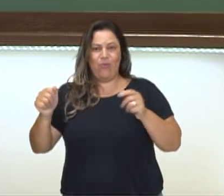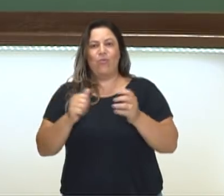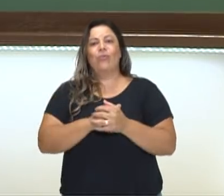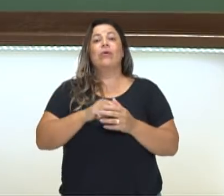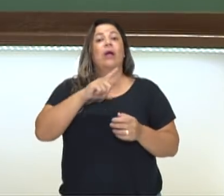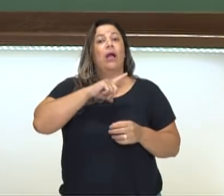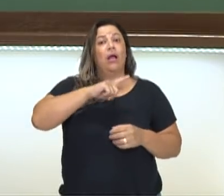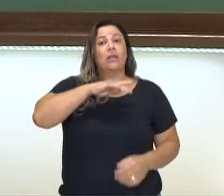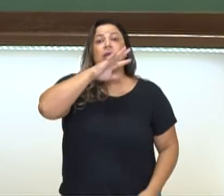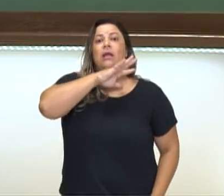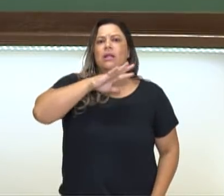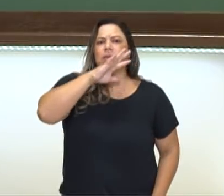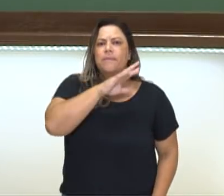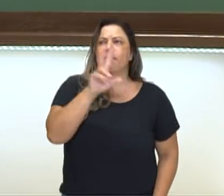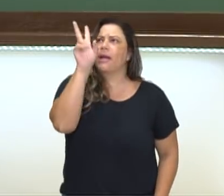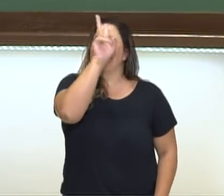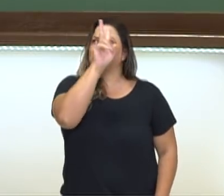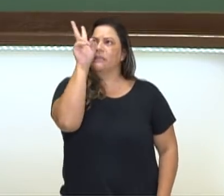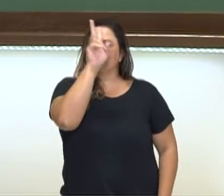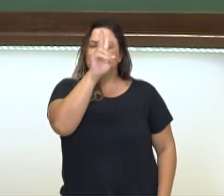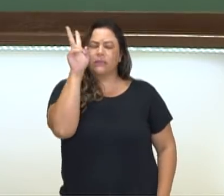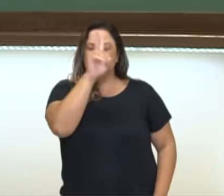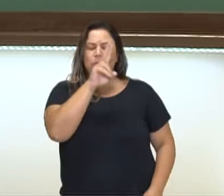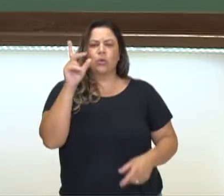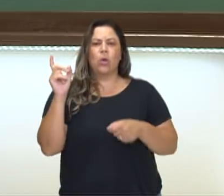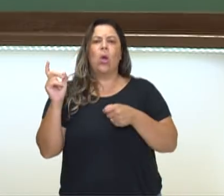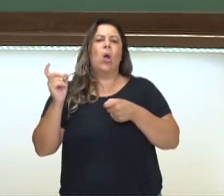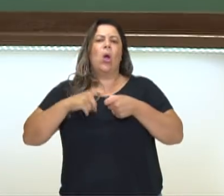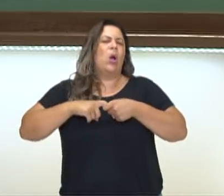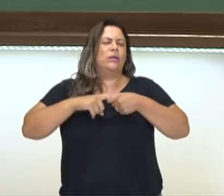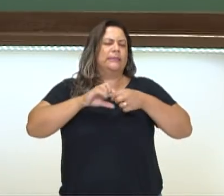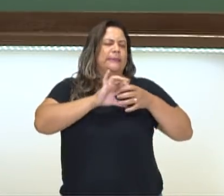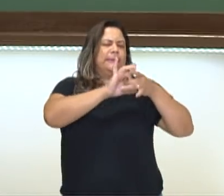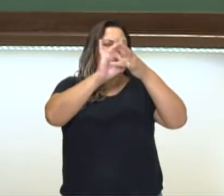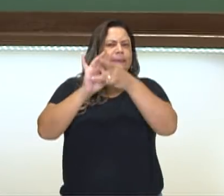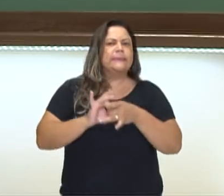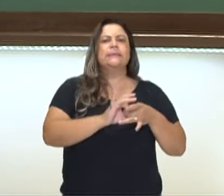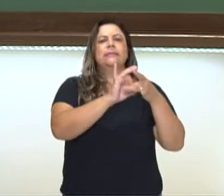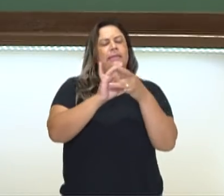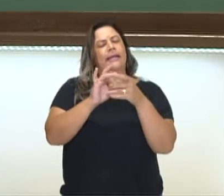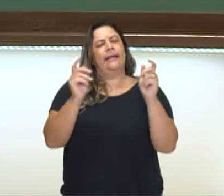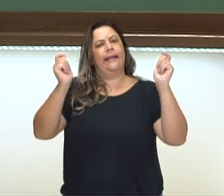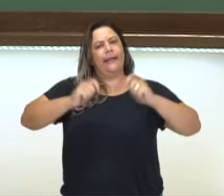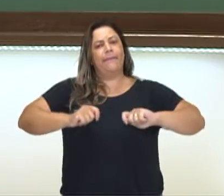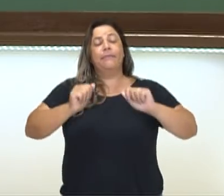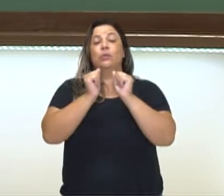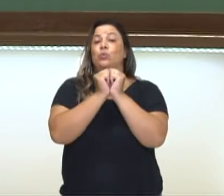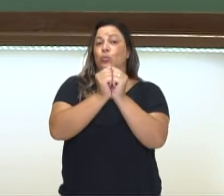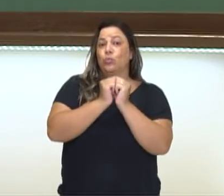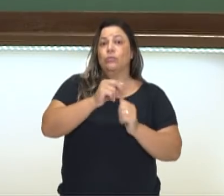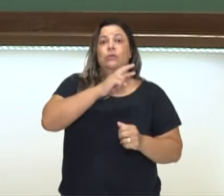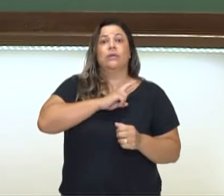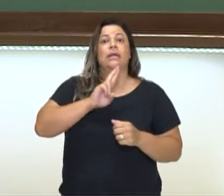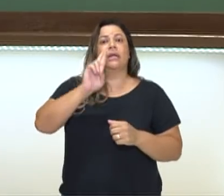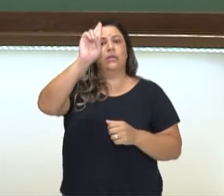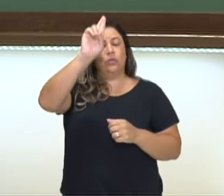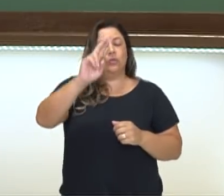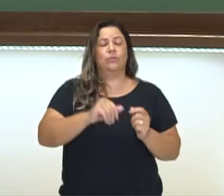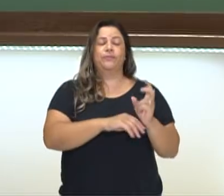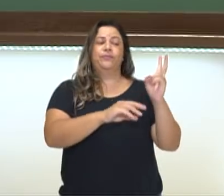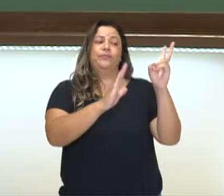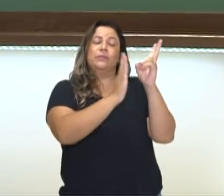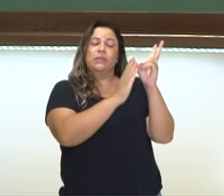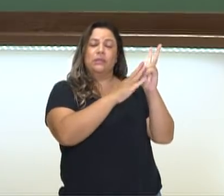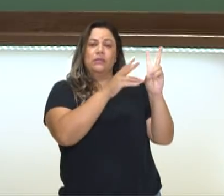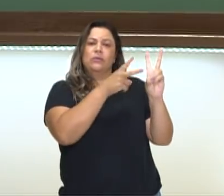animais, possui histórias, sempre conectadas de alguma forma à religiosidade, tanto indígena, do